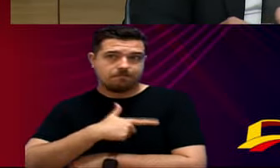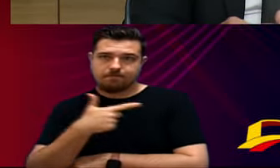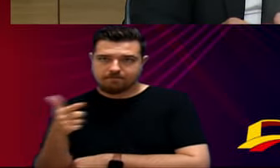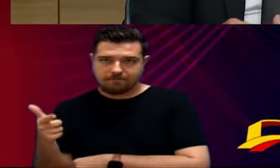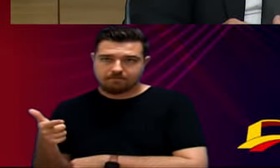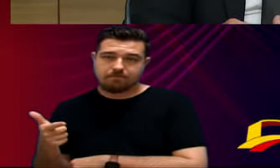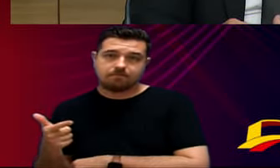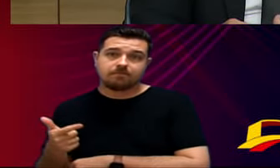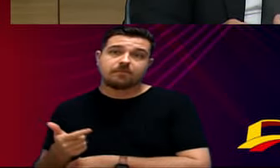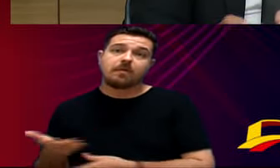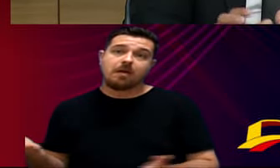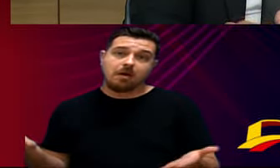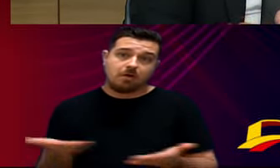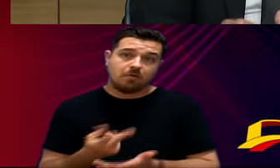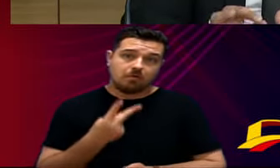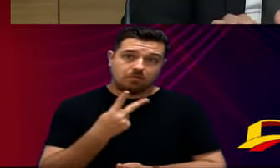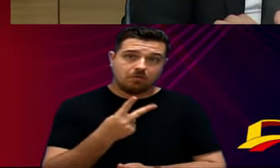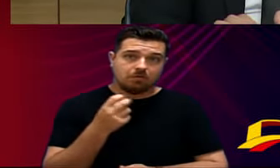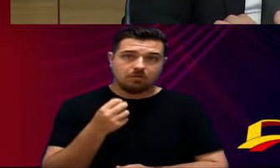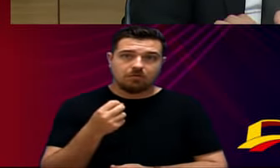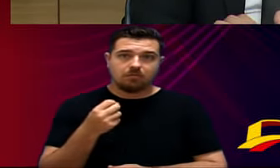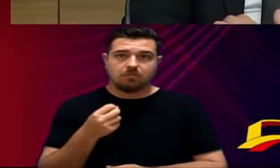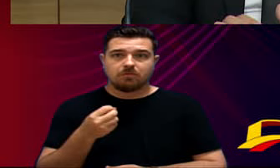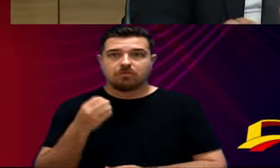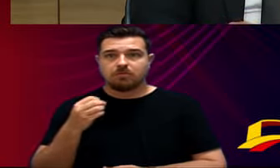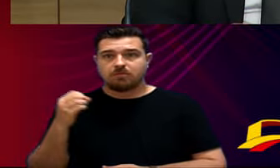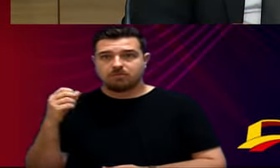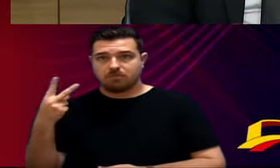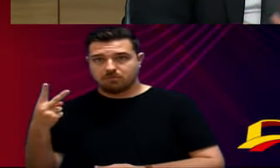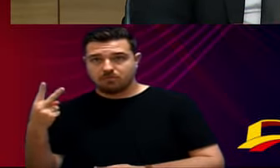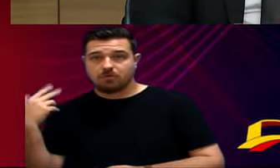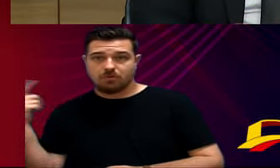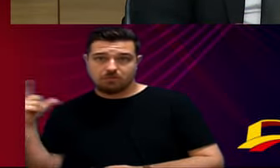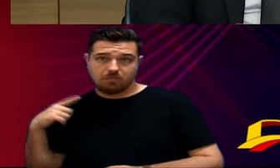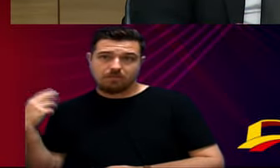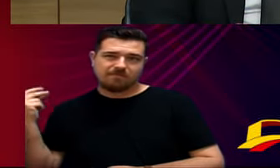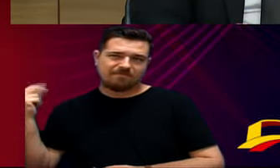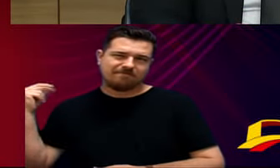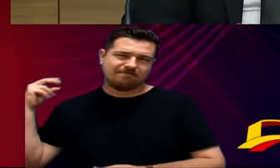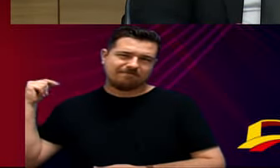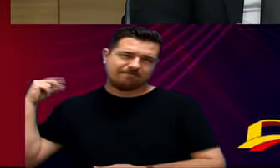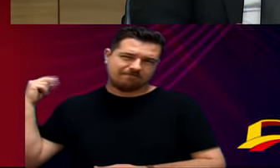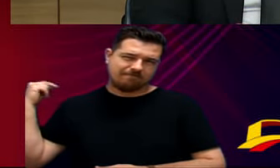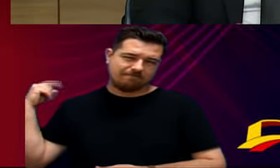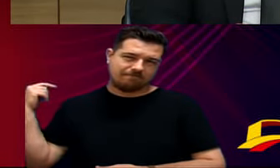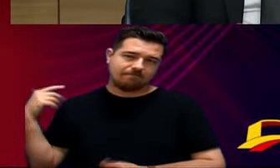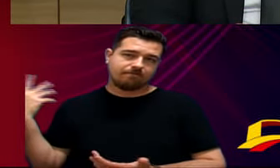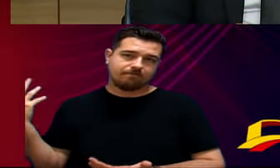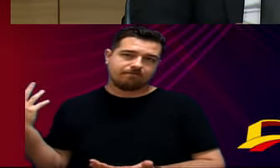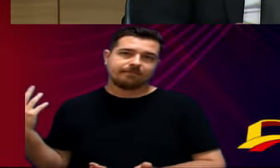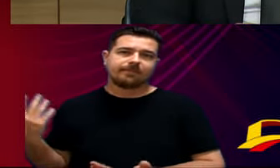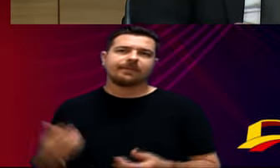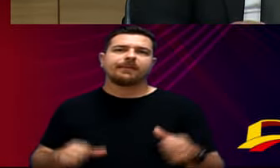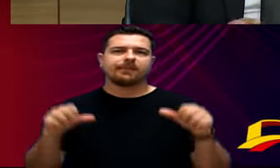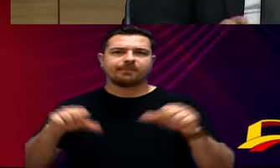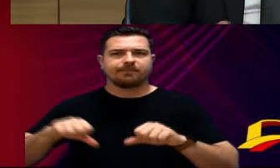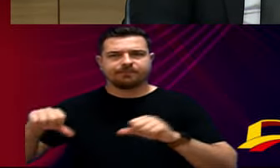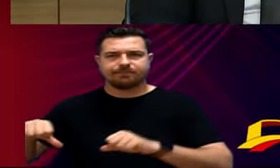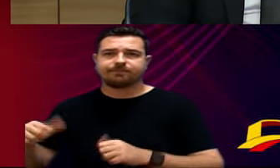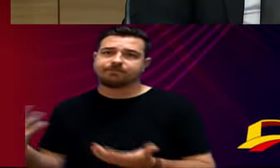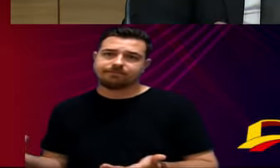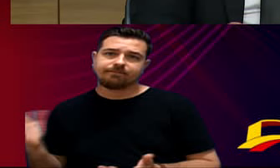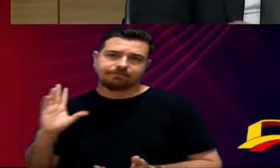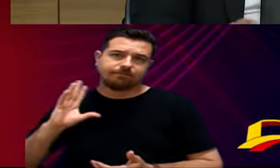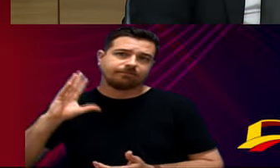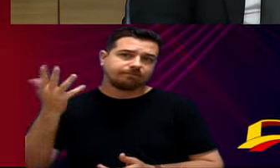interno foi 2022 2002 isso troue trouxe eh um prejuízo muito grande paraa